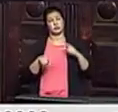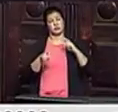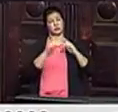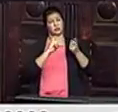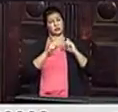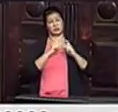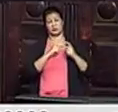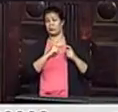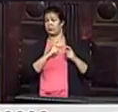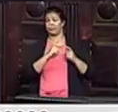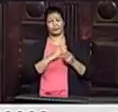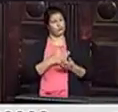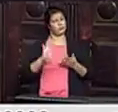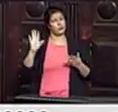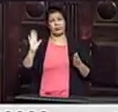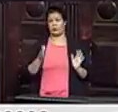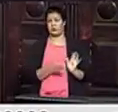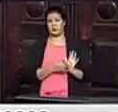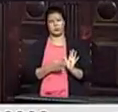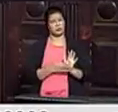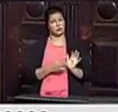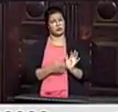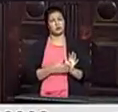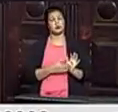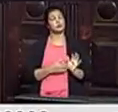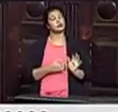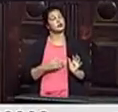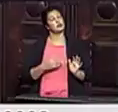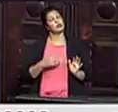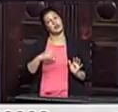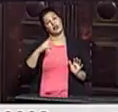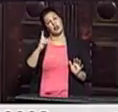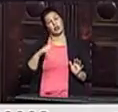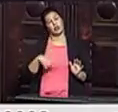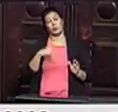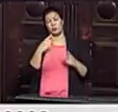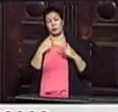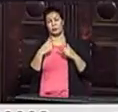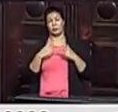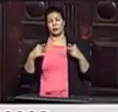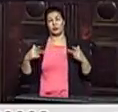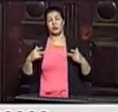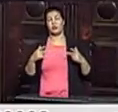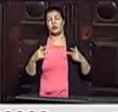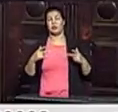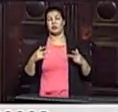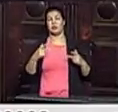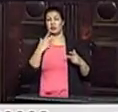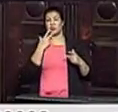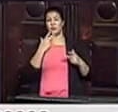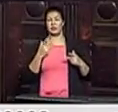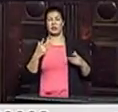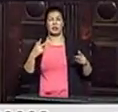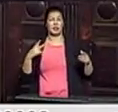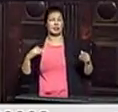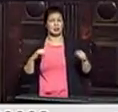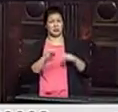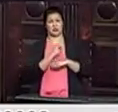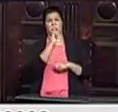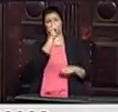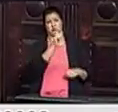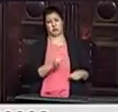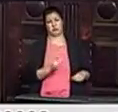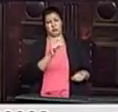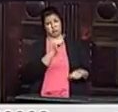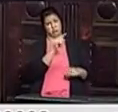fora de propósito, é uma forma de você enganar o eleitor.